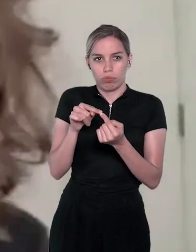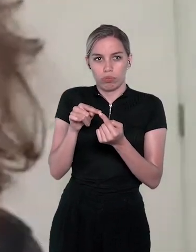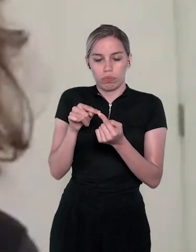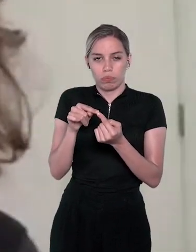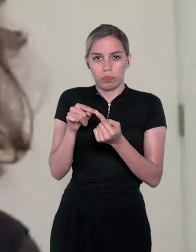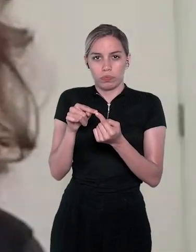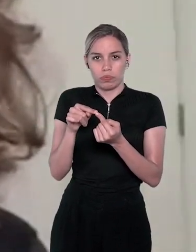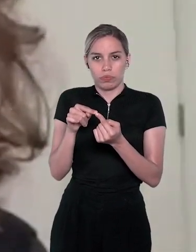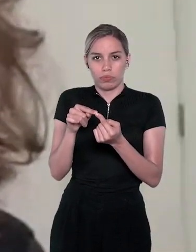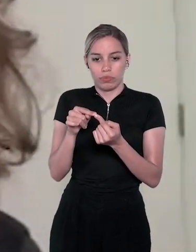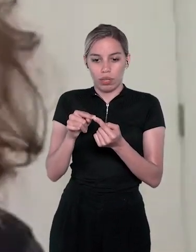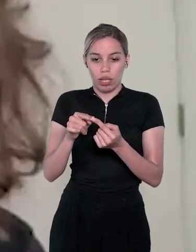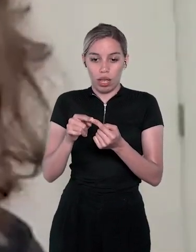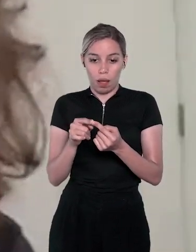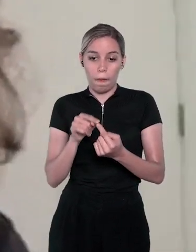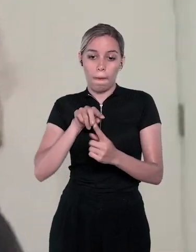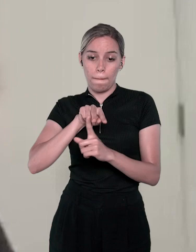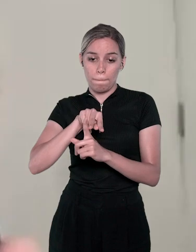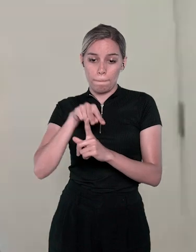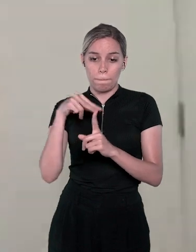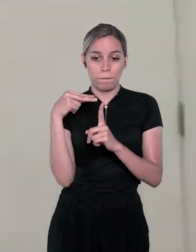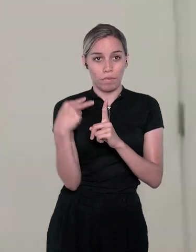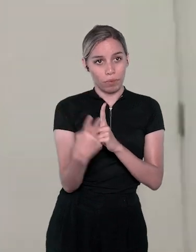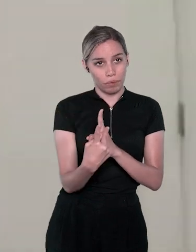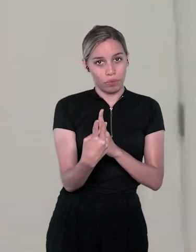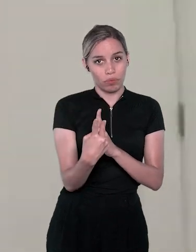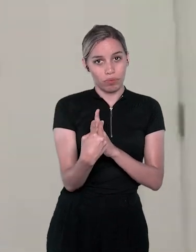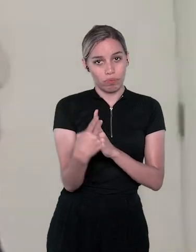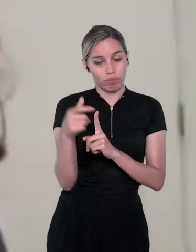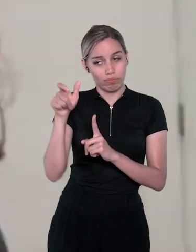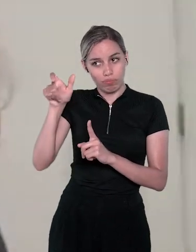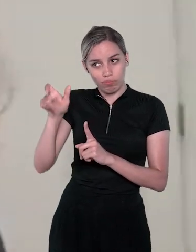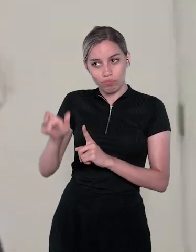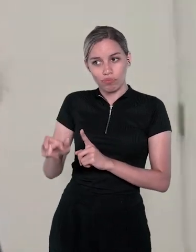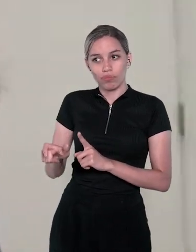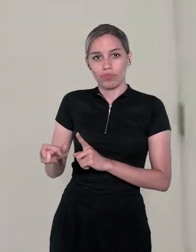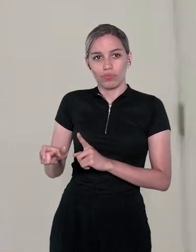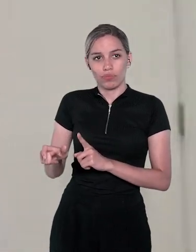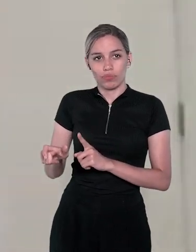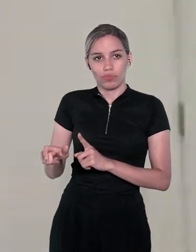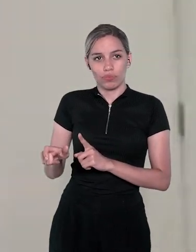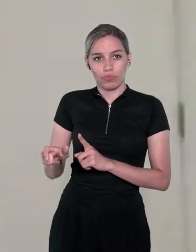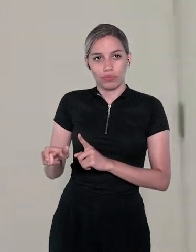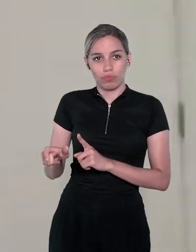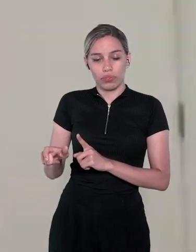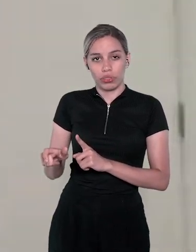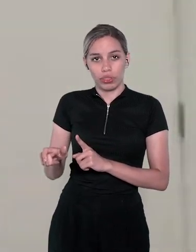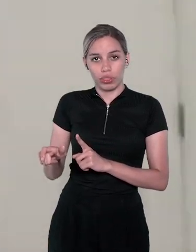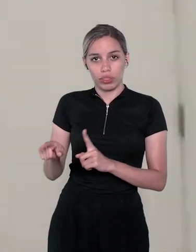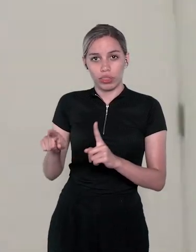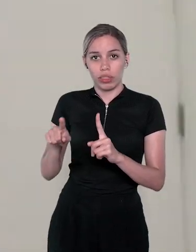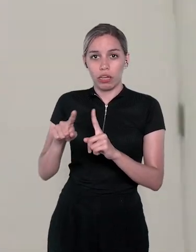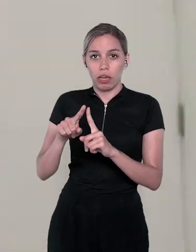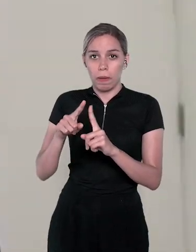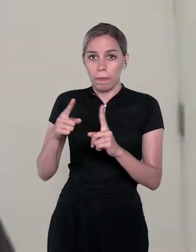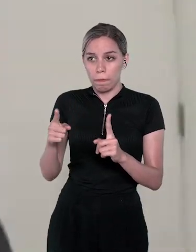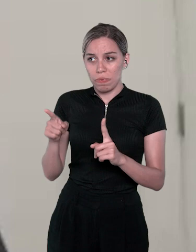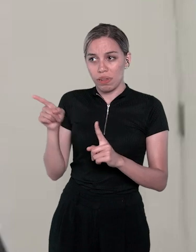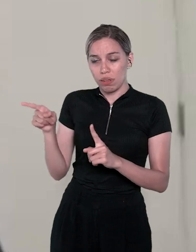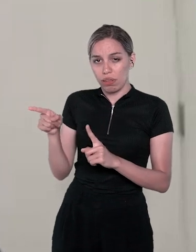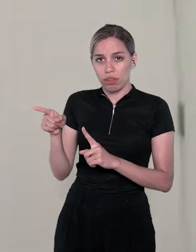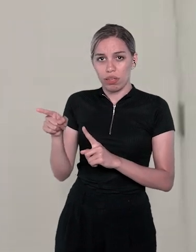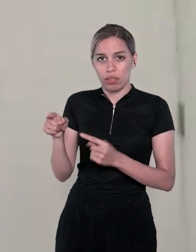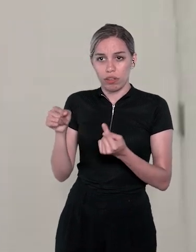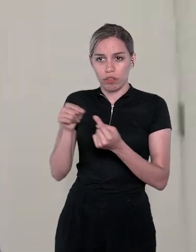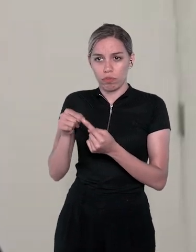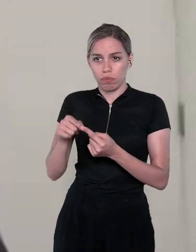POV, point of view, pontos de vista, lugar de fala. Ele é honesto quanto a isso, somos